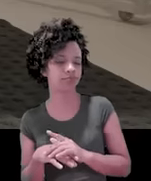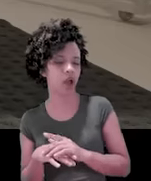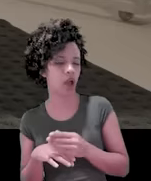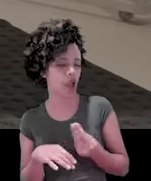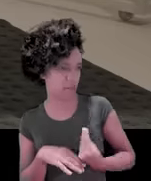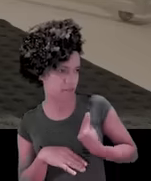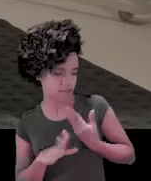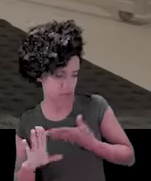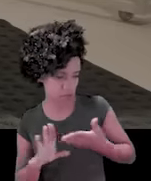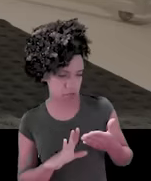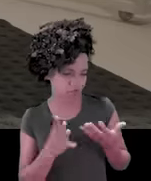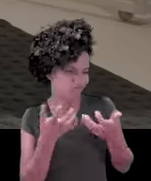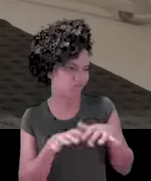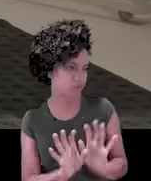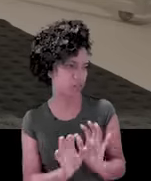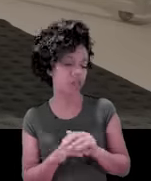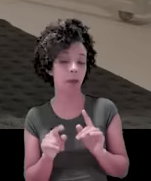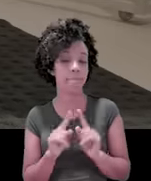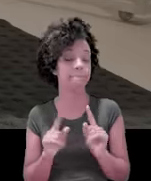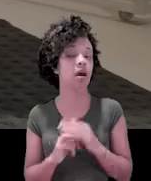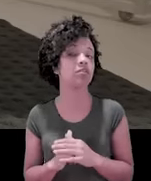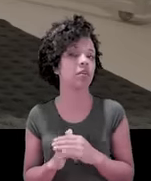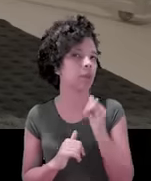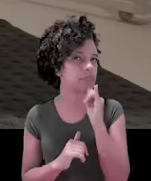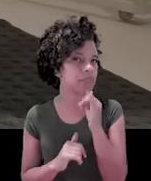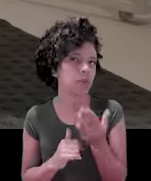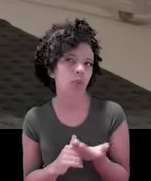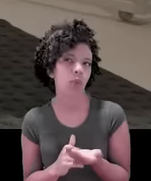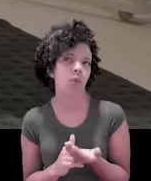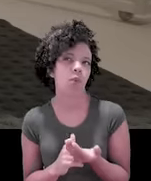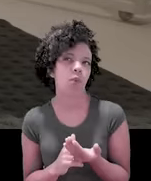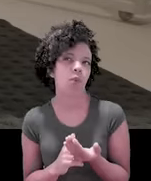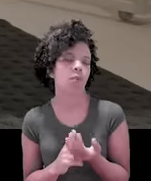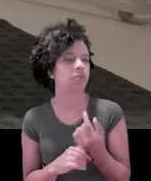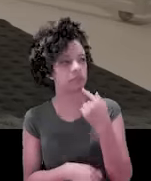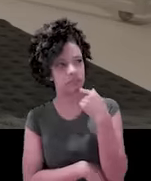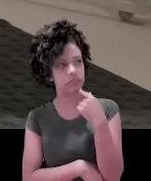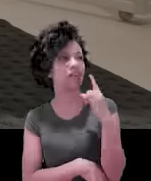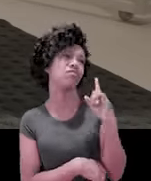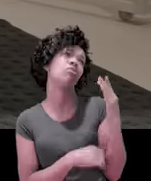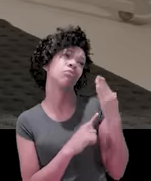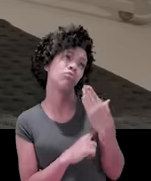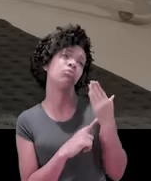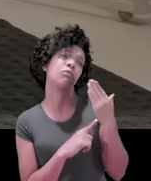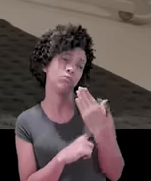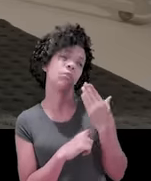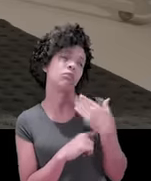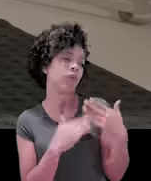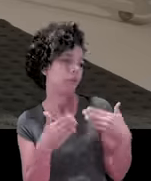aplicar Então essa coisa do e ele não fica assim ela deve ajudei